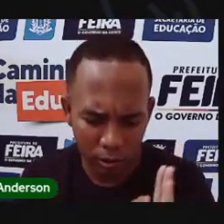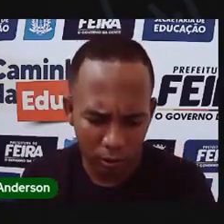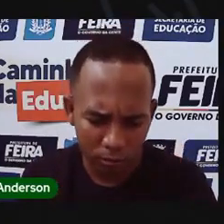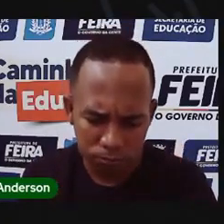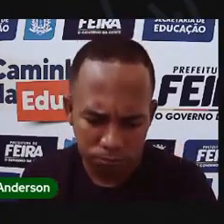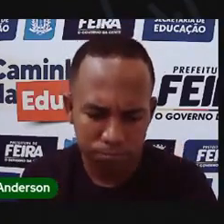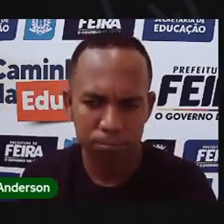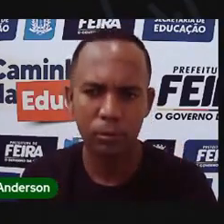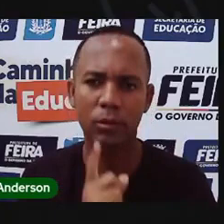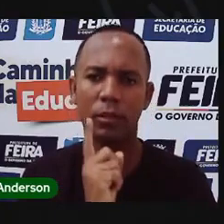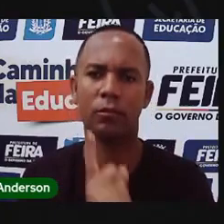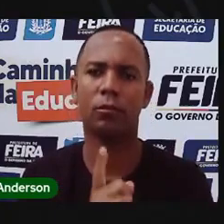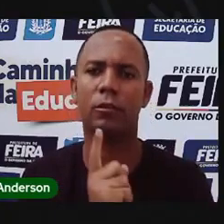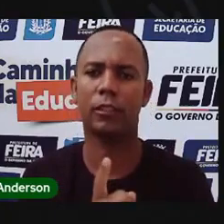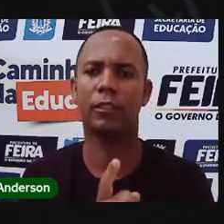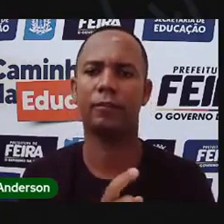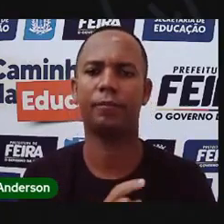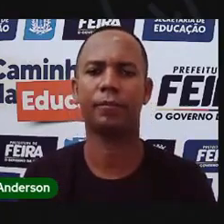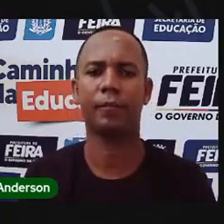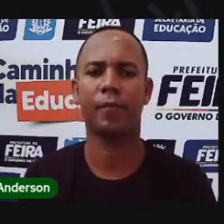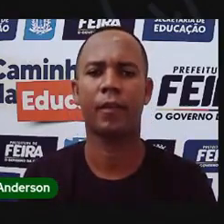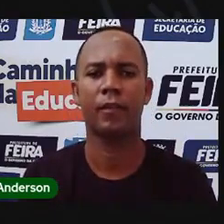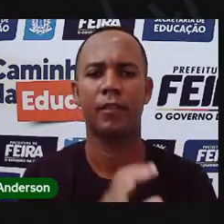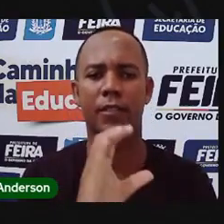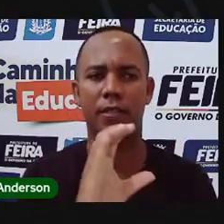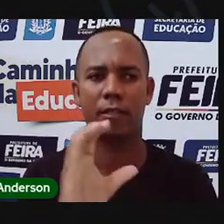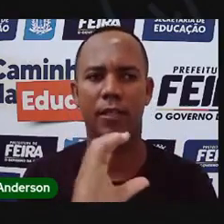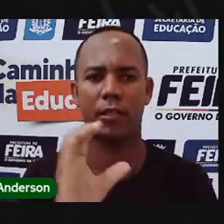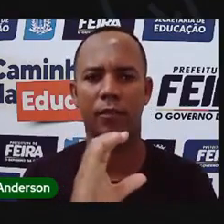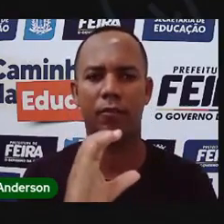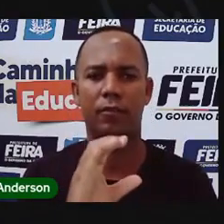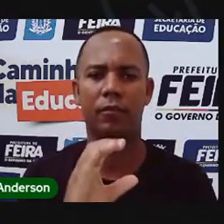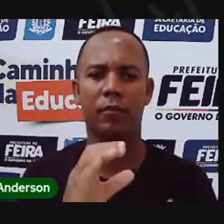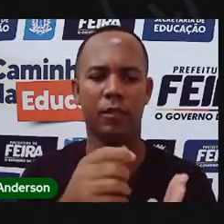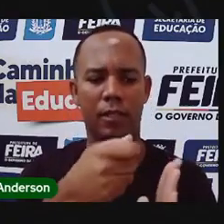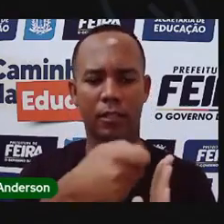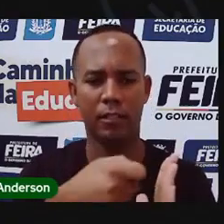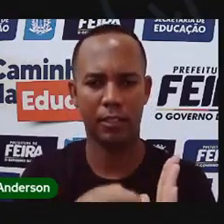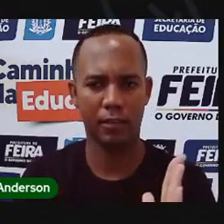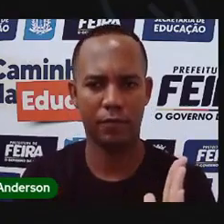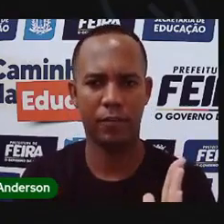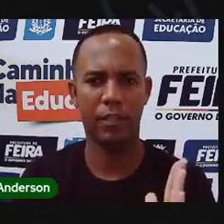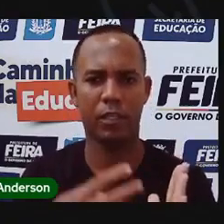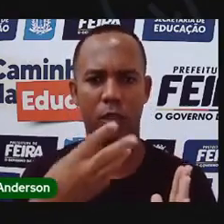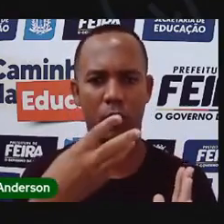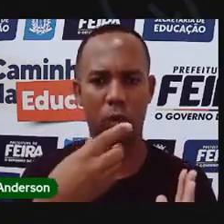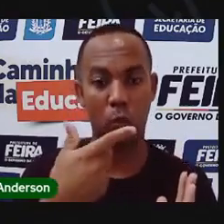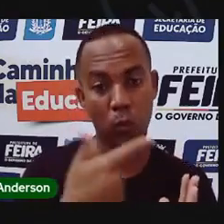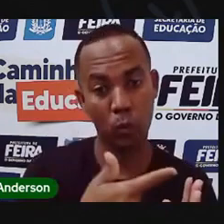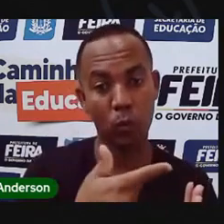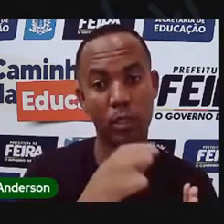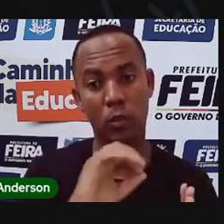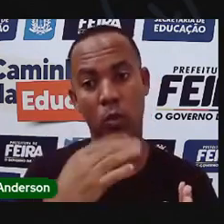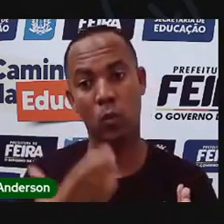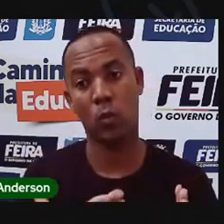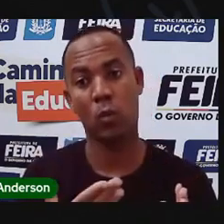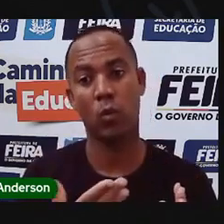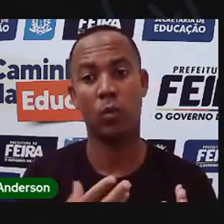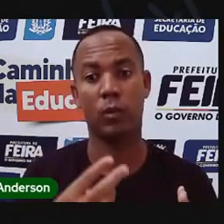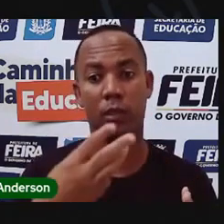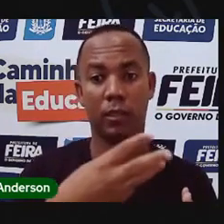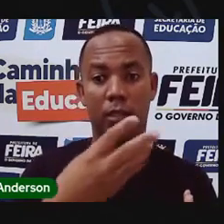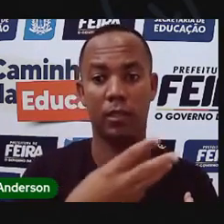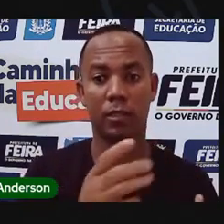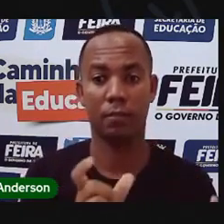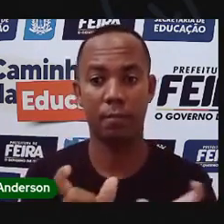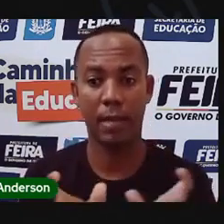ajudar vocês. Letra C. Escrever duas ou três palavras que rimem com